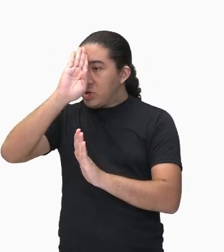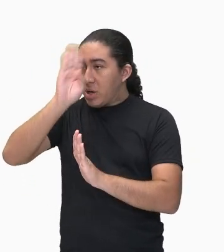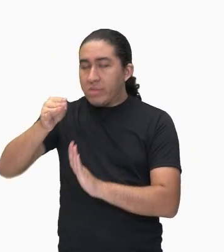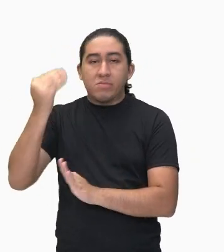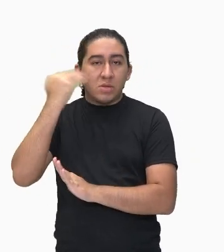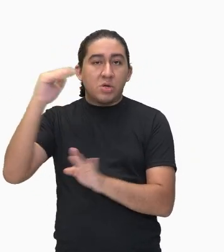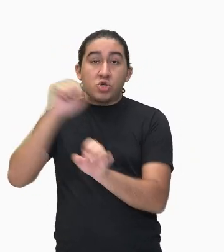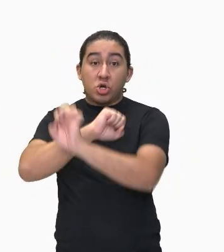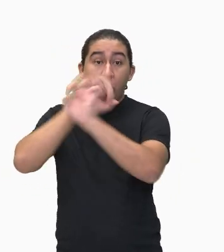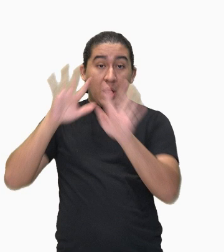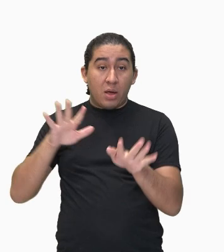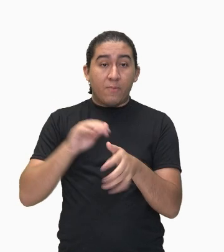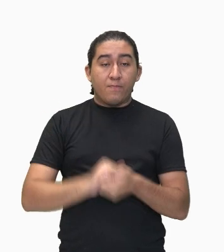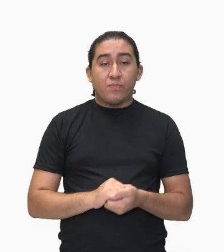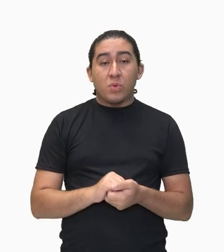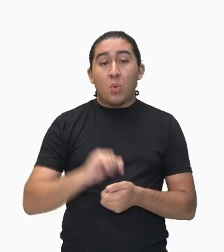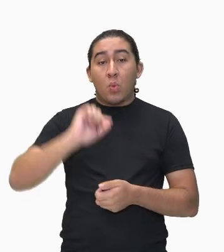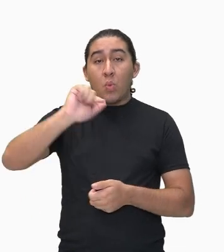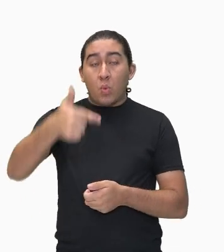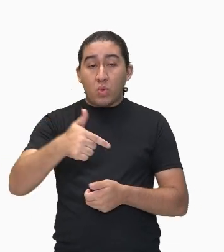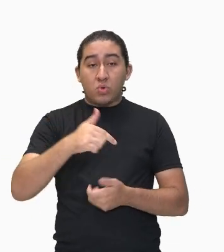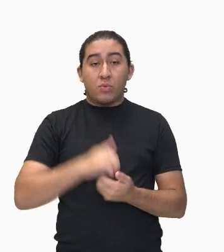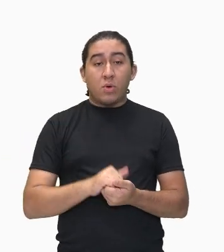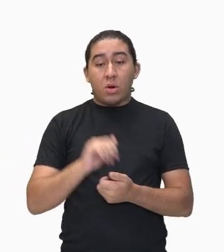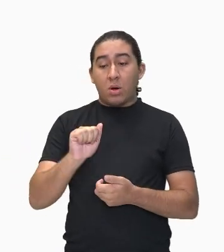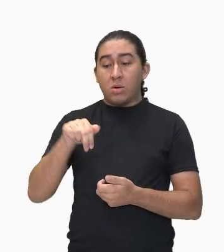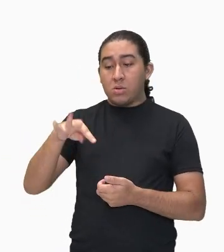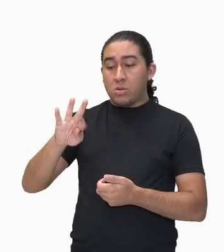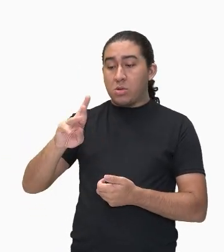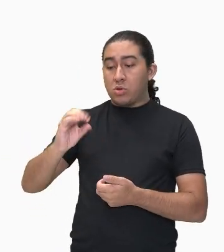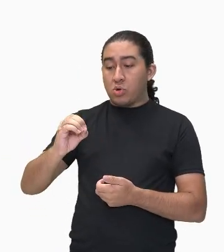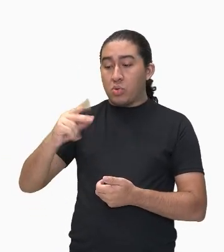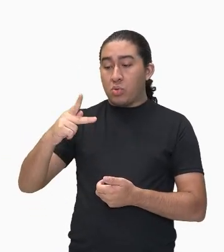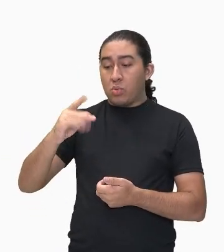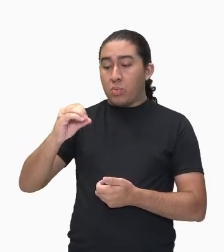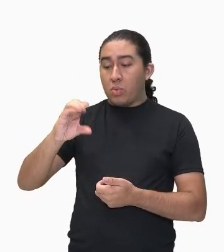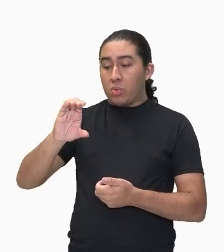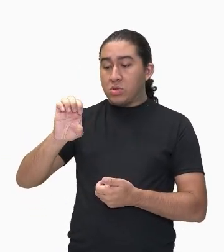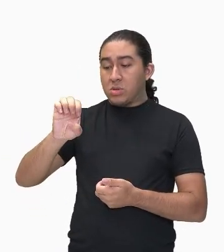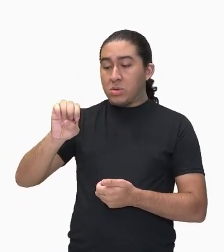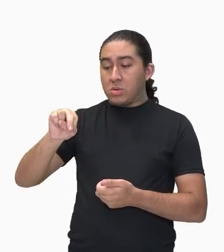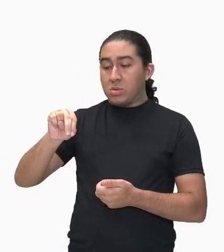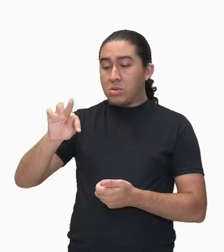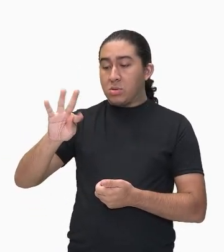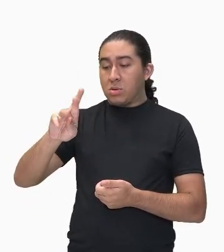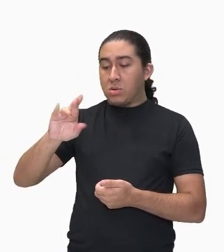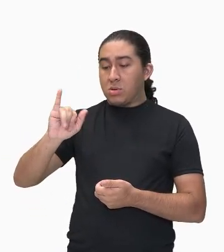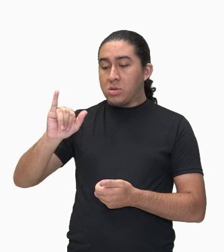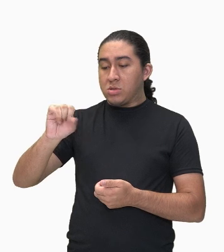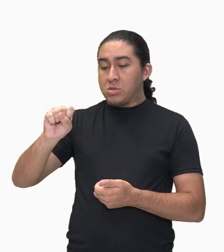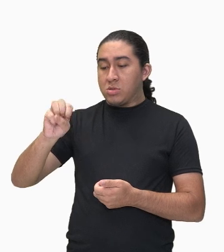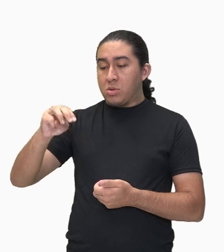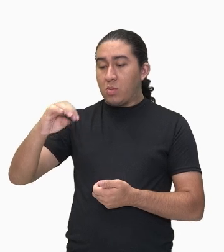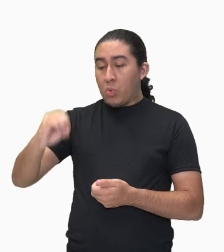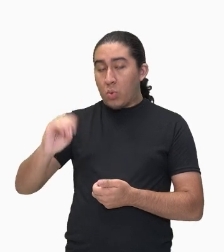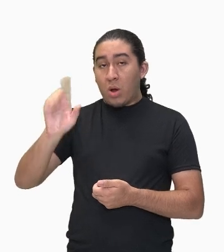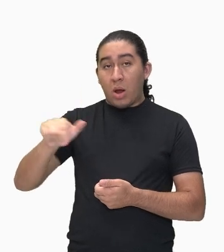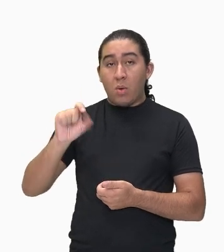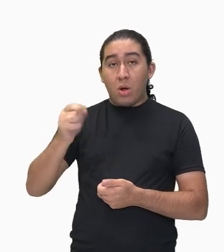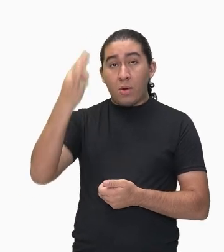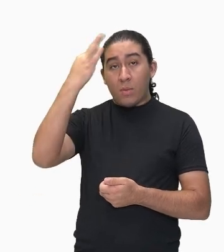Antropocentrismo. Nós falamos sobre antropocentrismo diversas vezes, que é uma